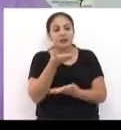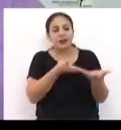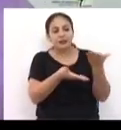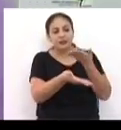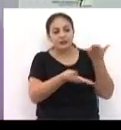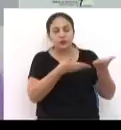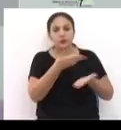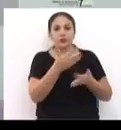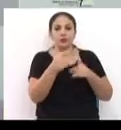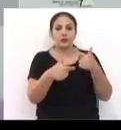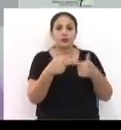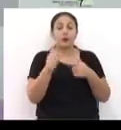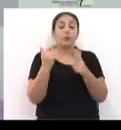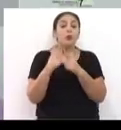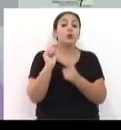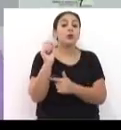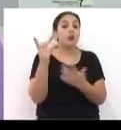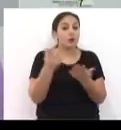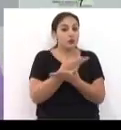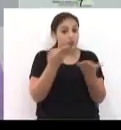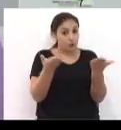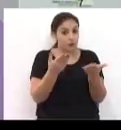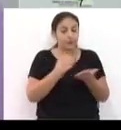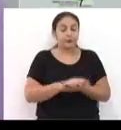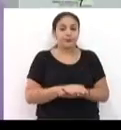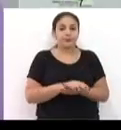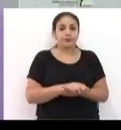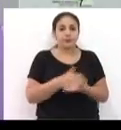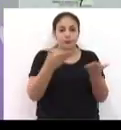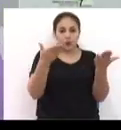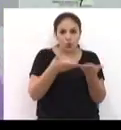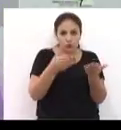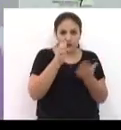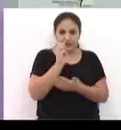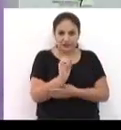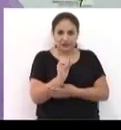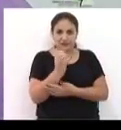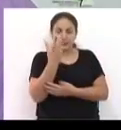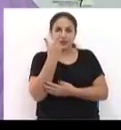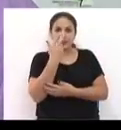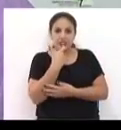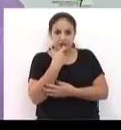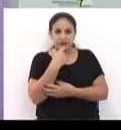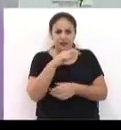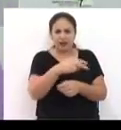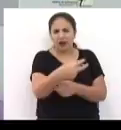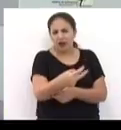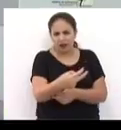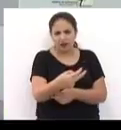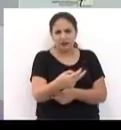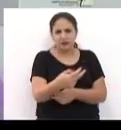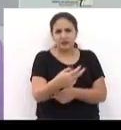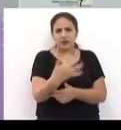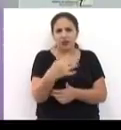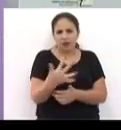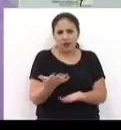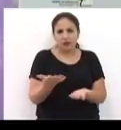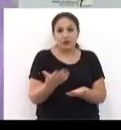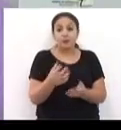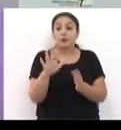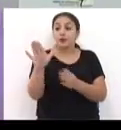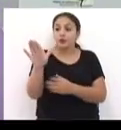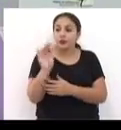muito mais o trabalho. Porque o que acontece hoje? Hoje, se uma criança sofre um acidente, muitas vezes tem que pedir para a